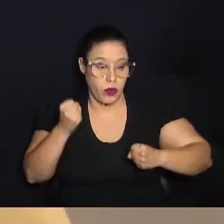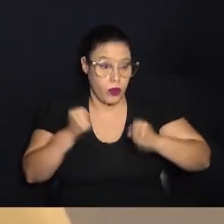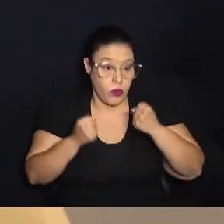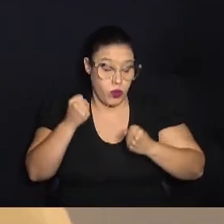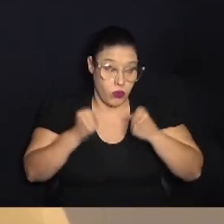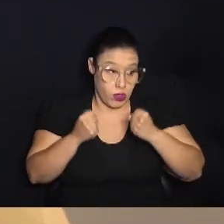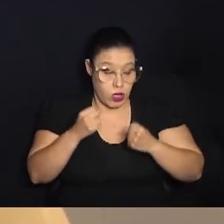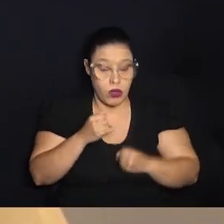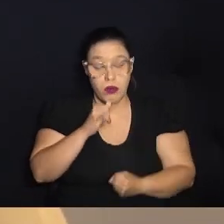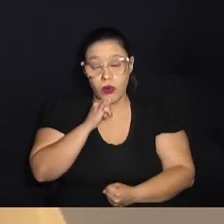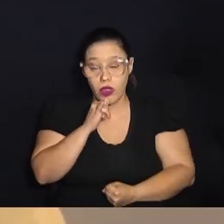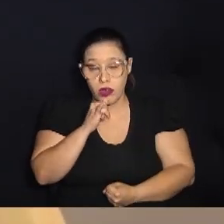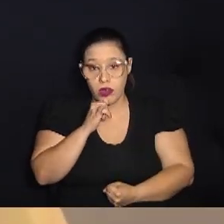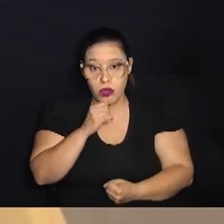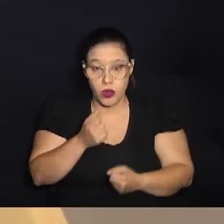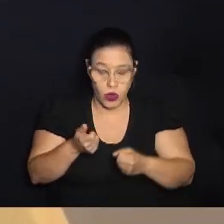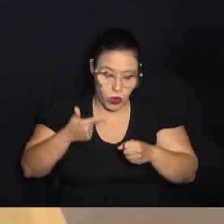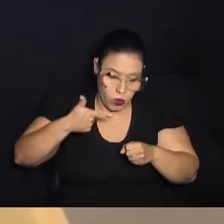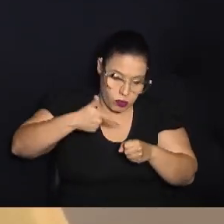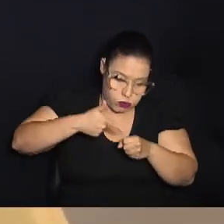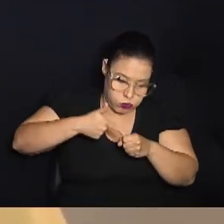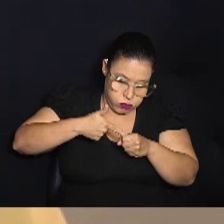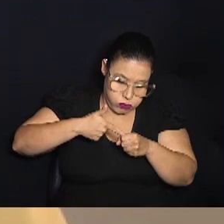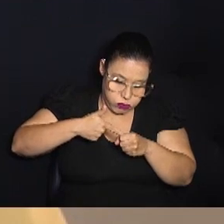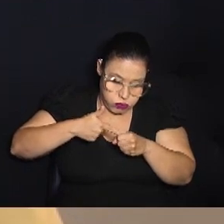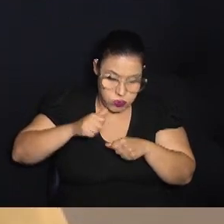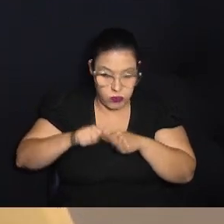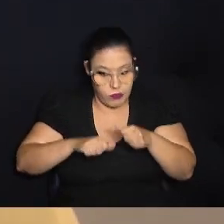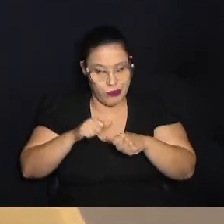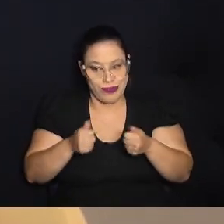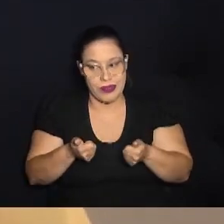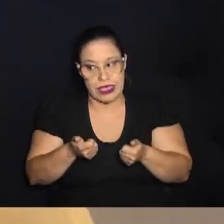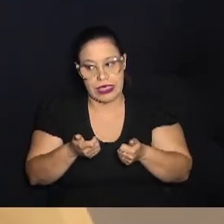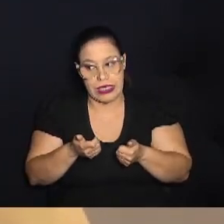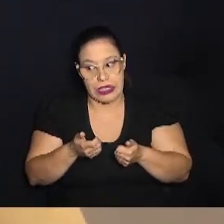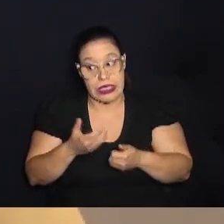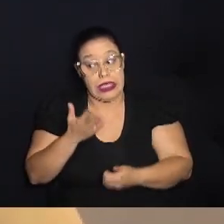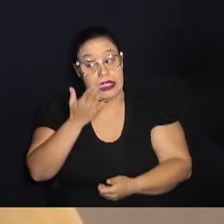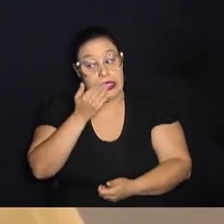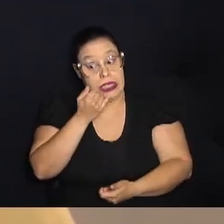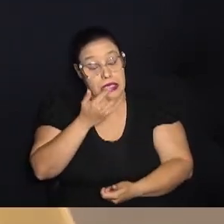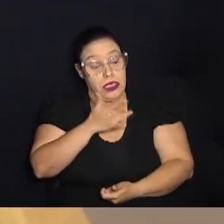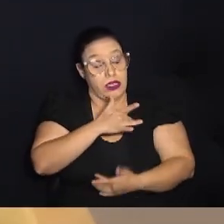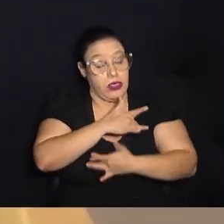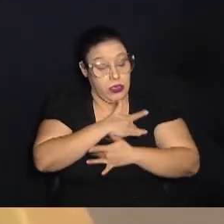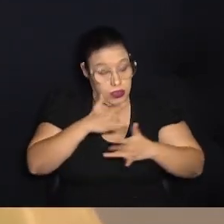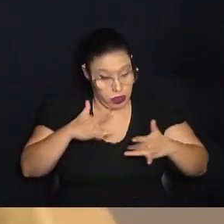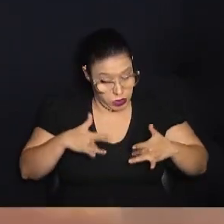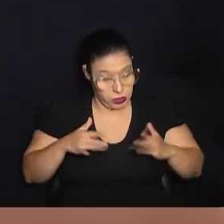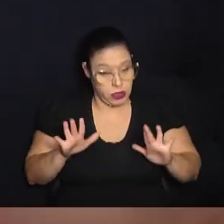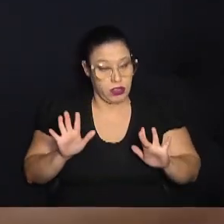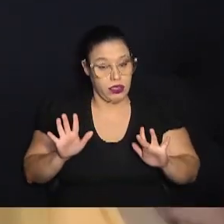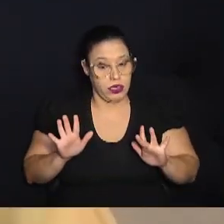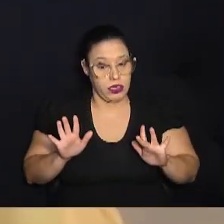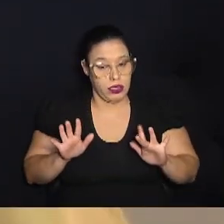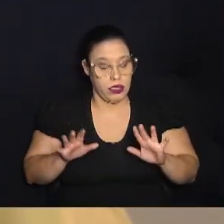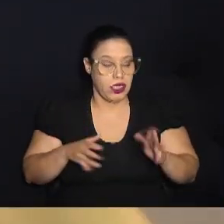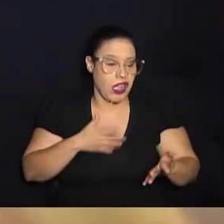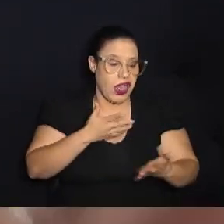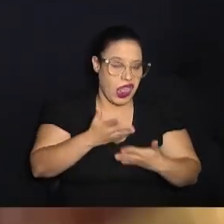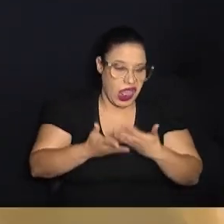carro com motor, né, que você coloca um combustível adulterado. Então é a nossa comida. Nossa comida tem que ser uma comida saudável, que não seja de